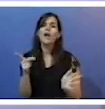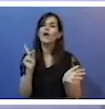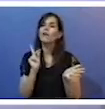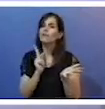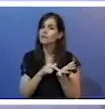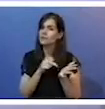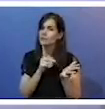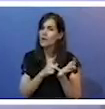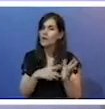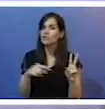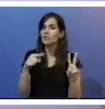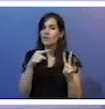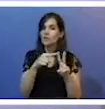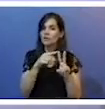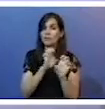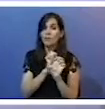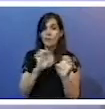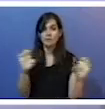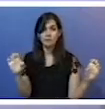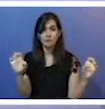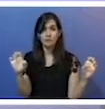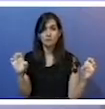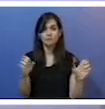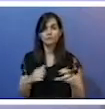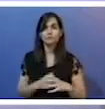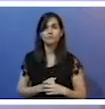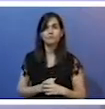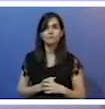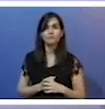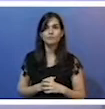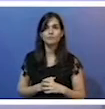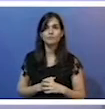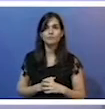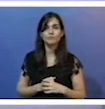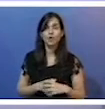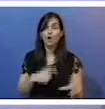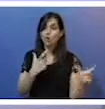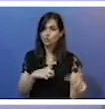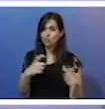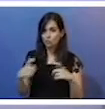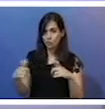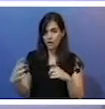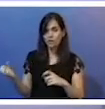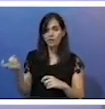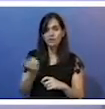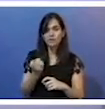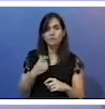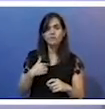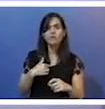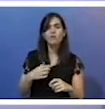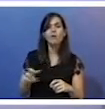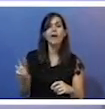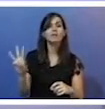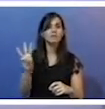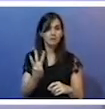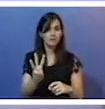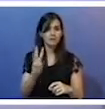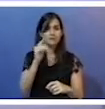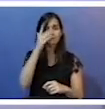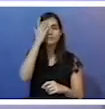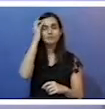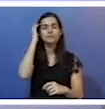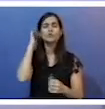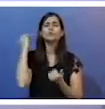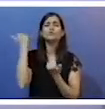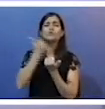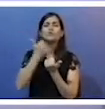daquela equação dessa equação aqui né Fala um lugar do X eu vou colocar três que é o que nós encontramos